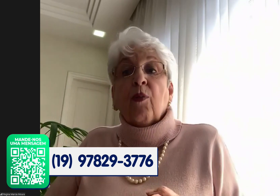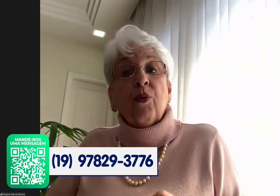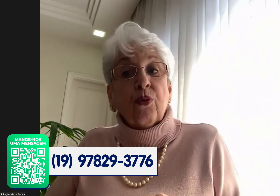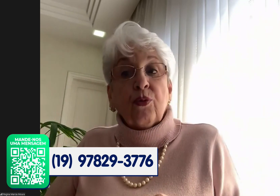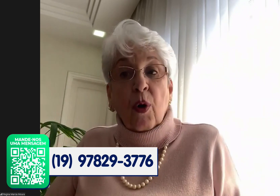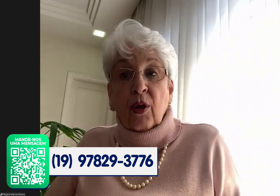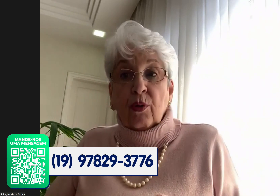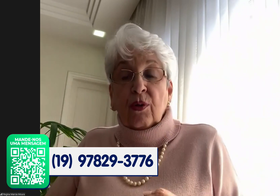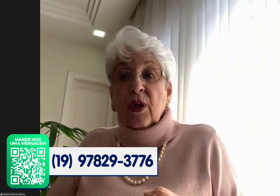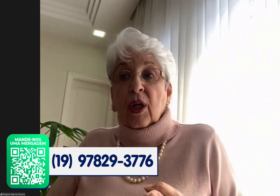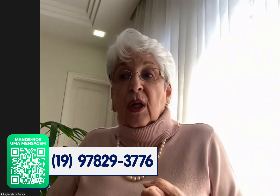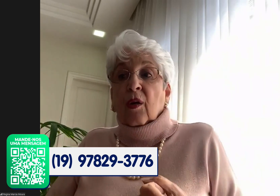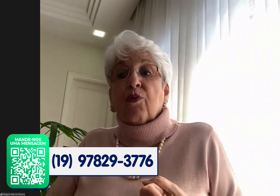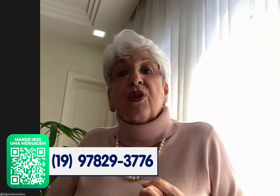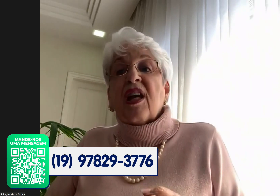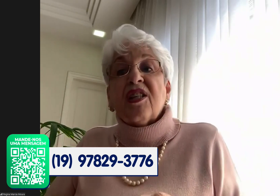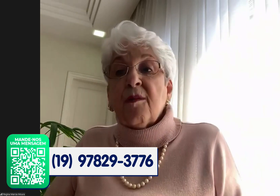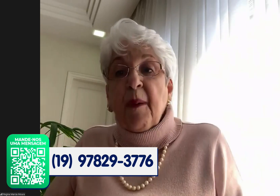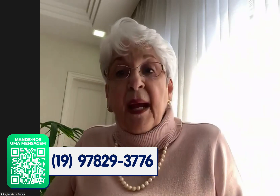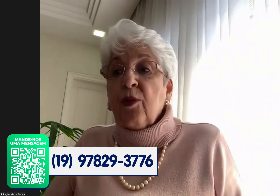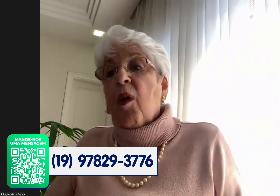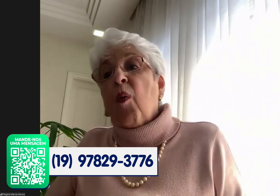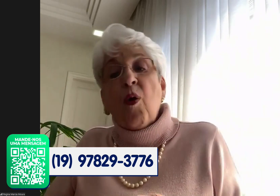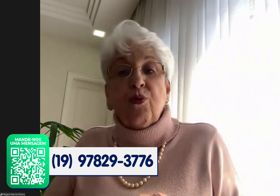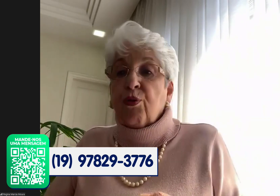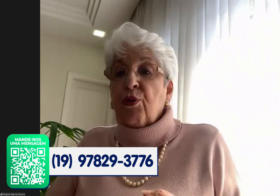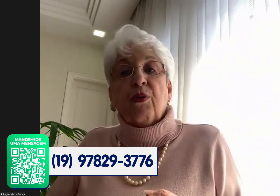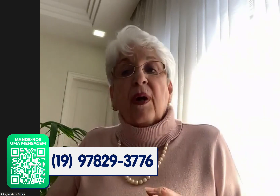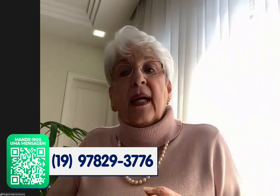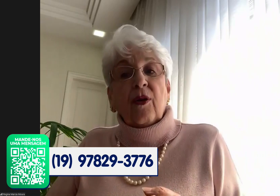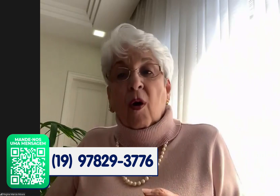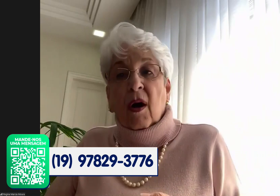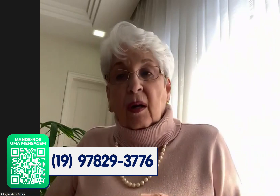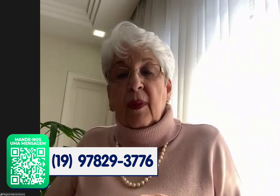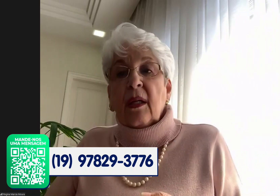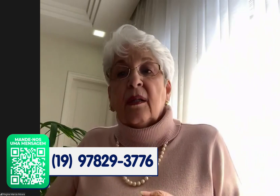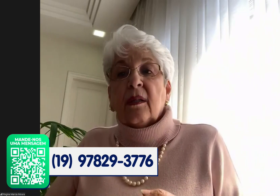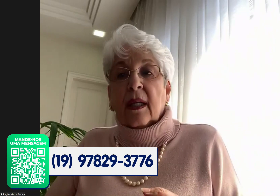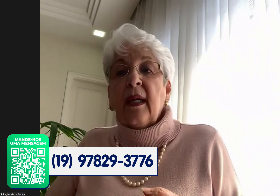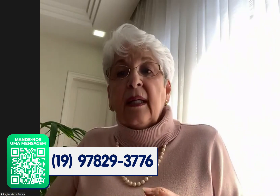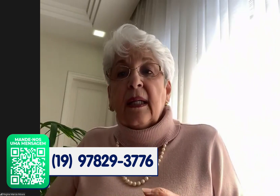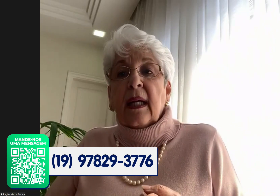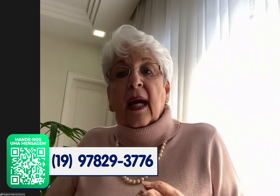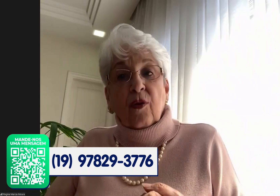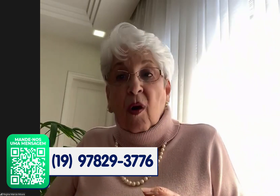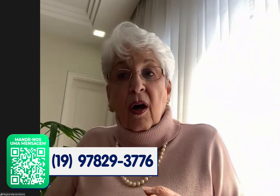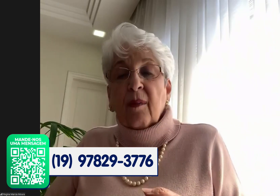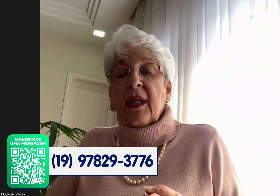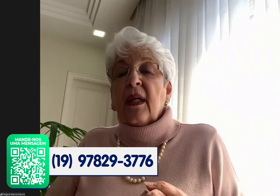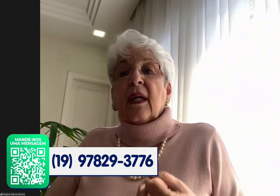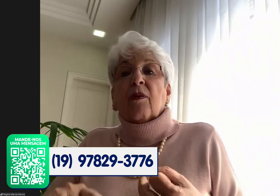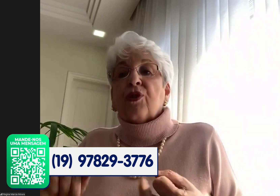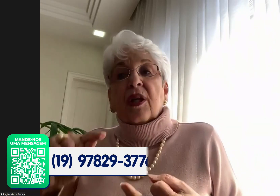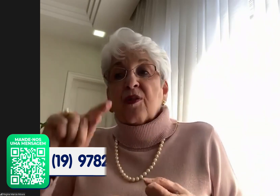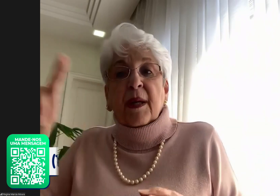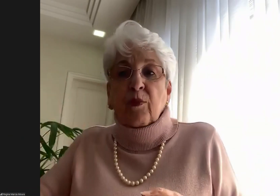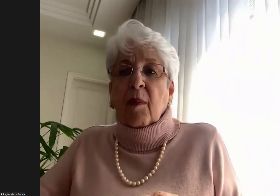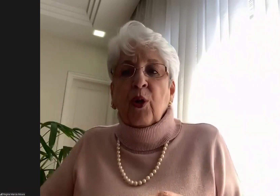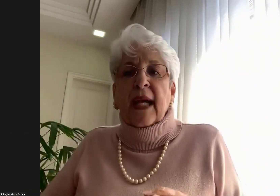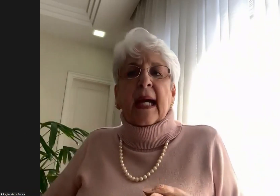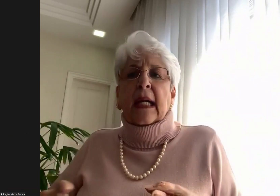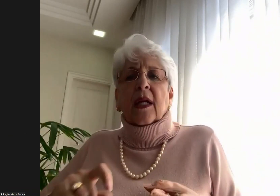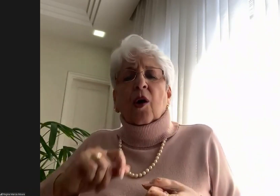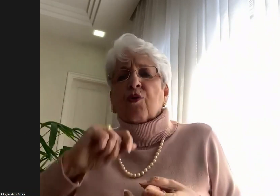no mundo todo, o desrespeito ao outro é enorme, né? É enorme, o desrespeito